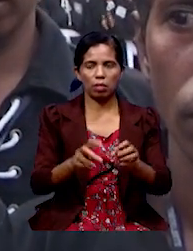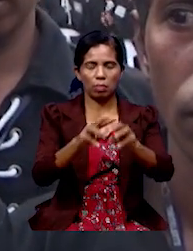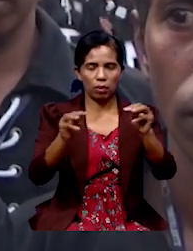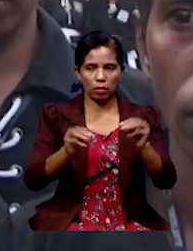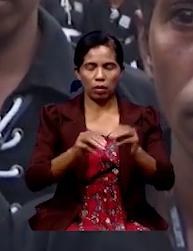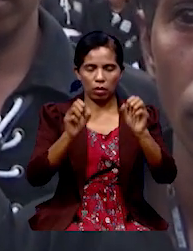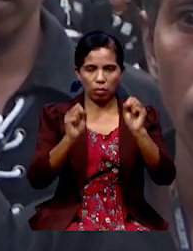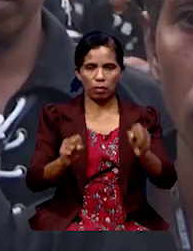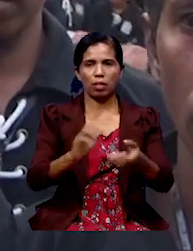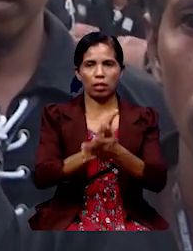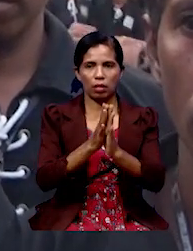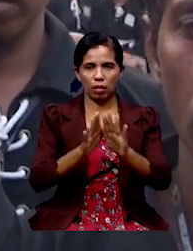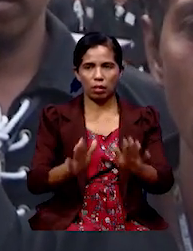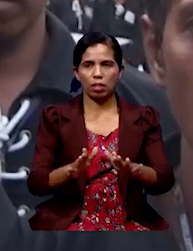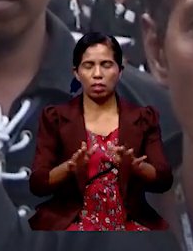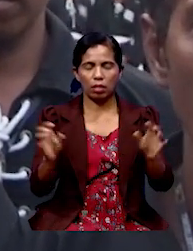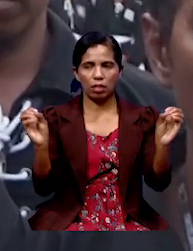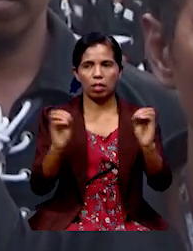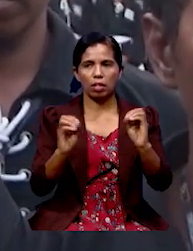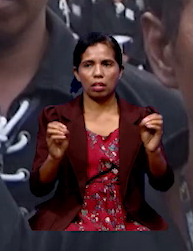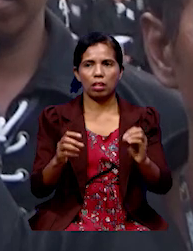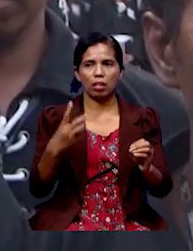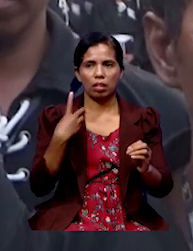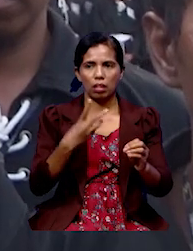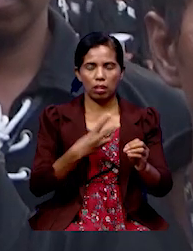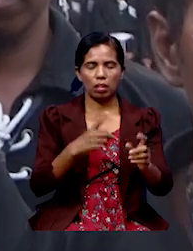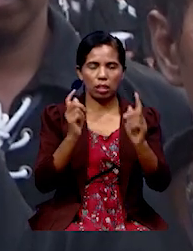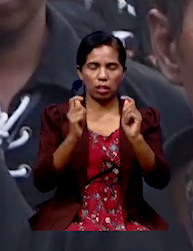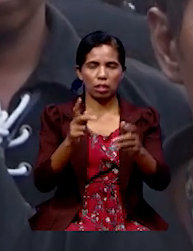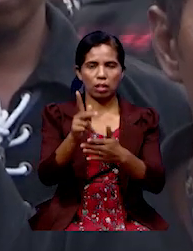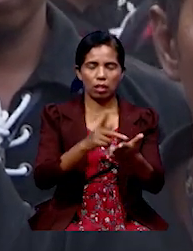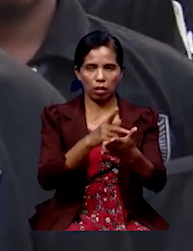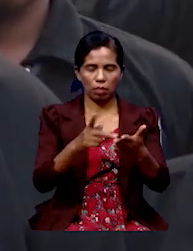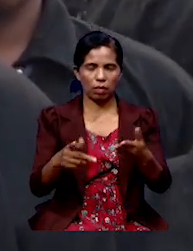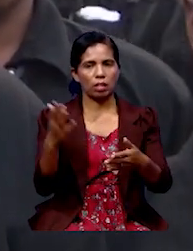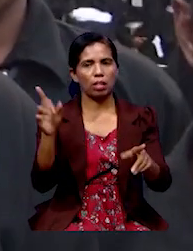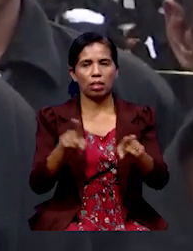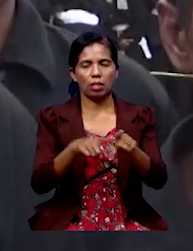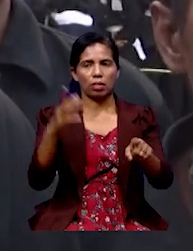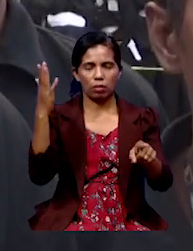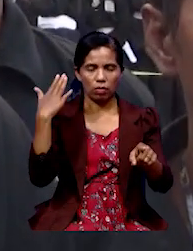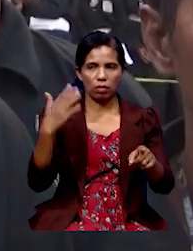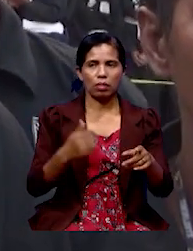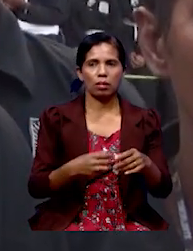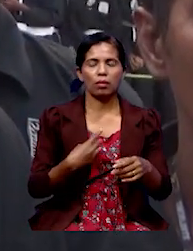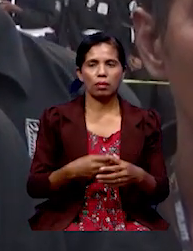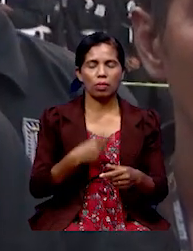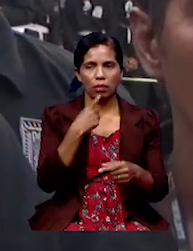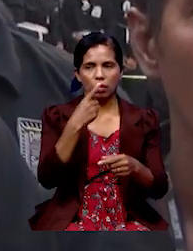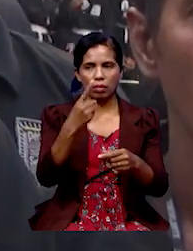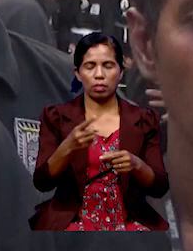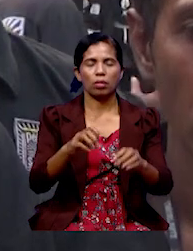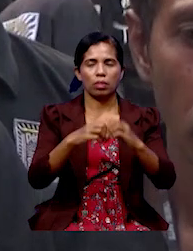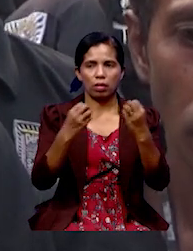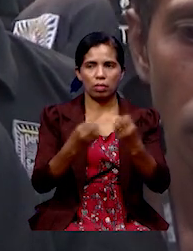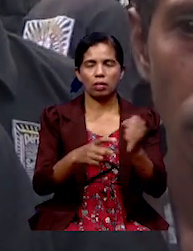belala hatmate. Ayah tan buat bema ketentatif dan sa tinan ulu kliu. Kuana ba interna ni organisasi ni tapi